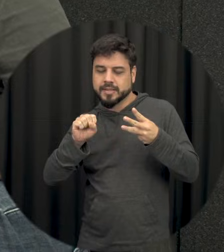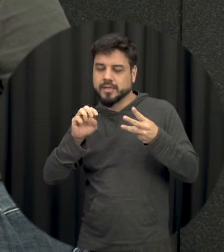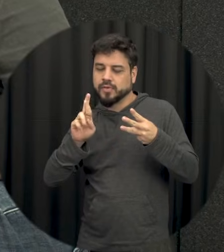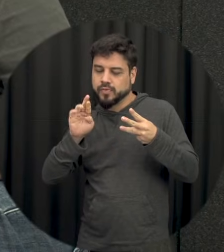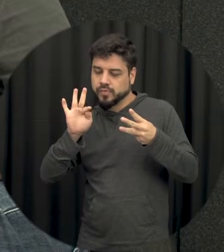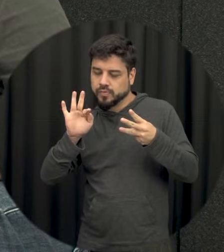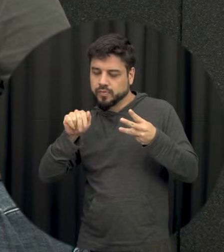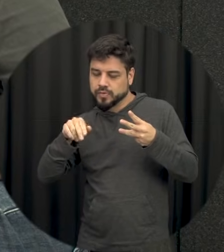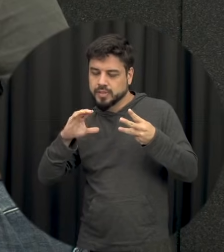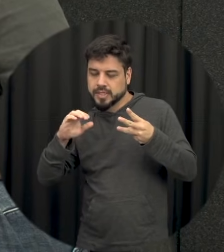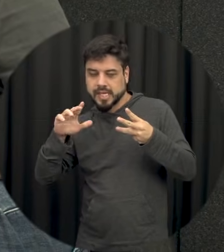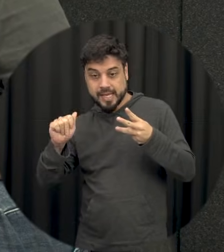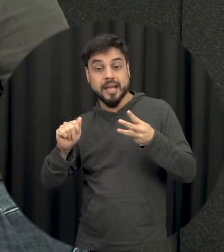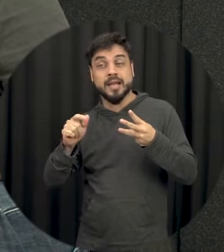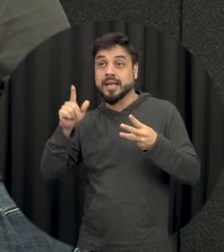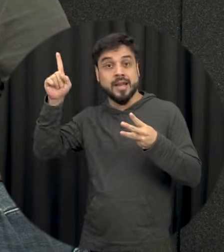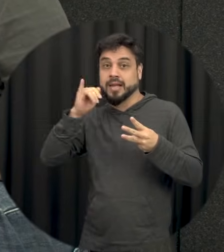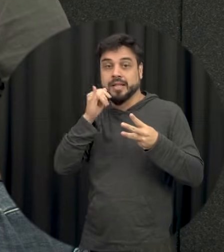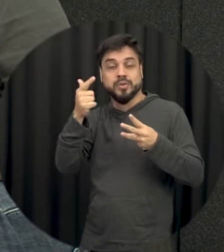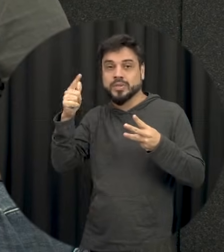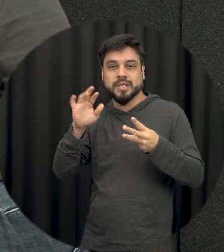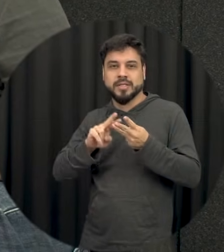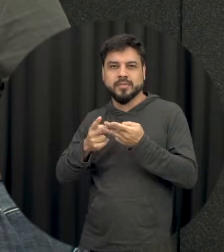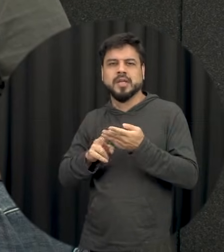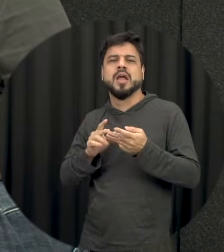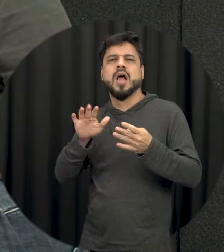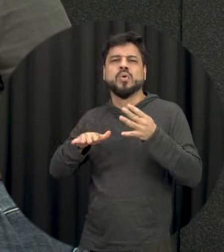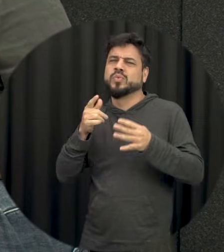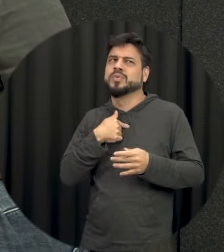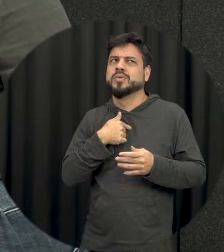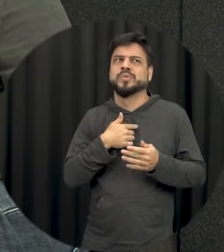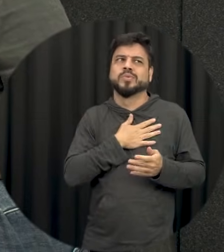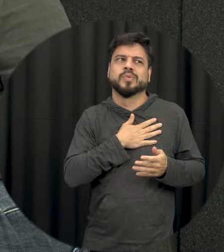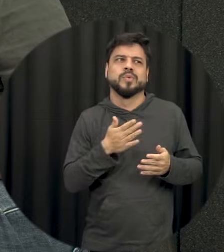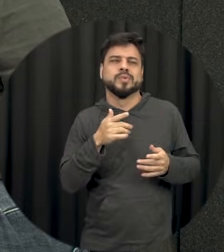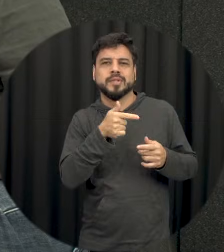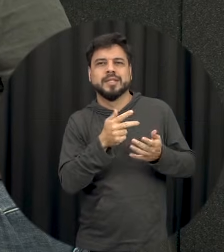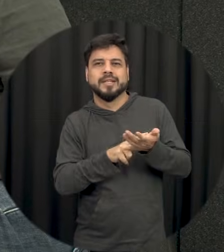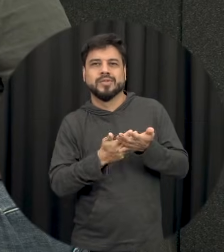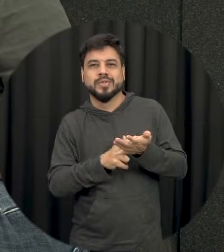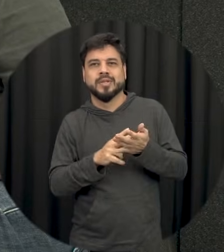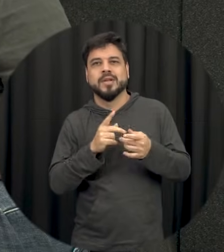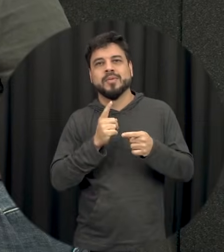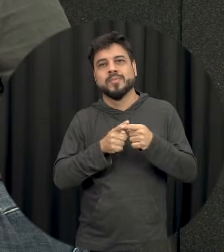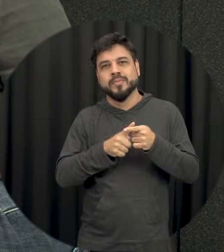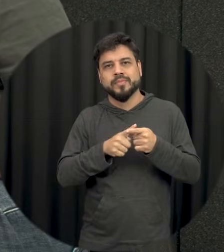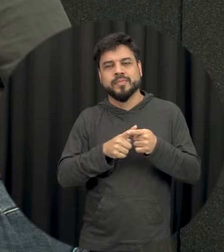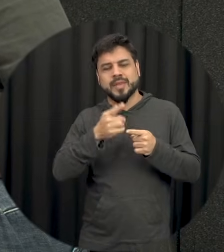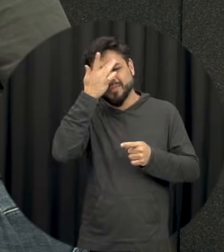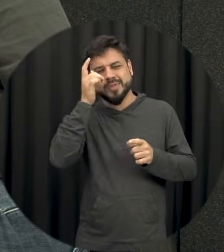Fundamentalmente alguns menores, um que já não gosto mais de ter traduzido porque virou uma pessoa pouco